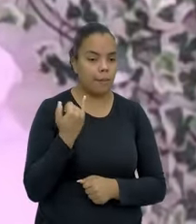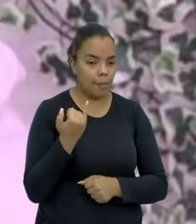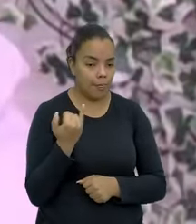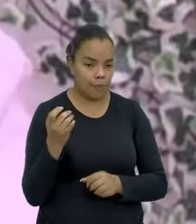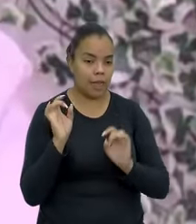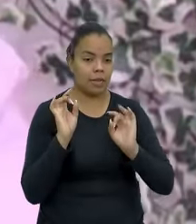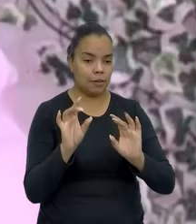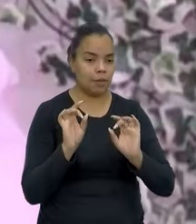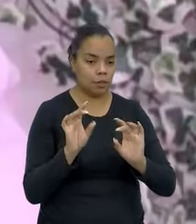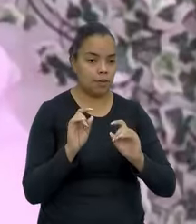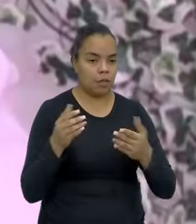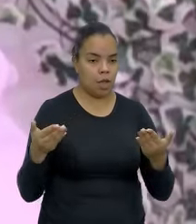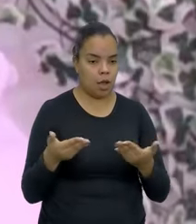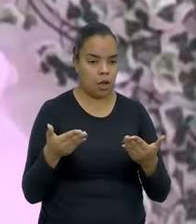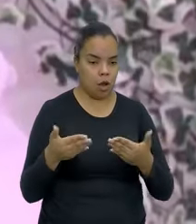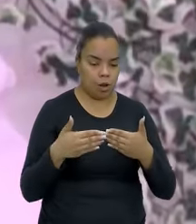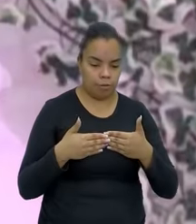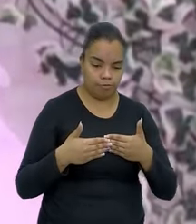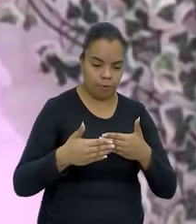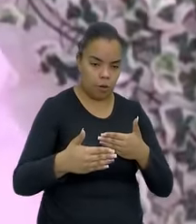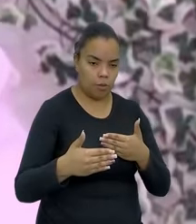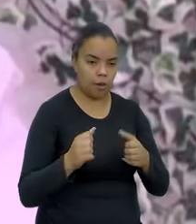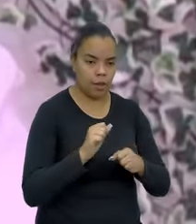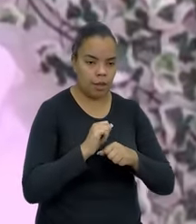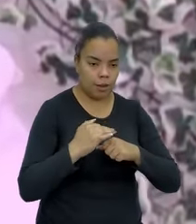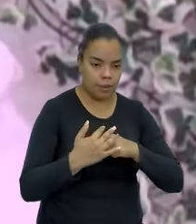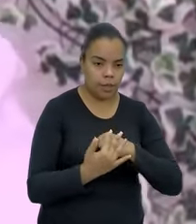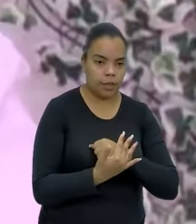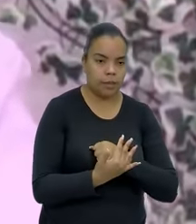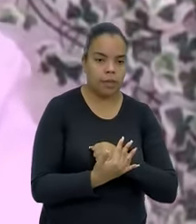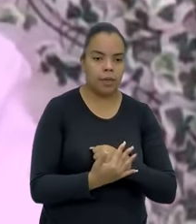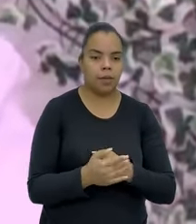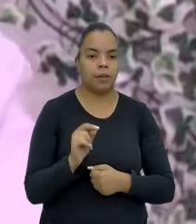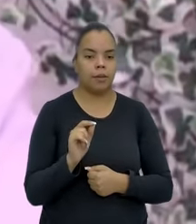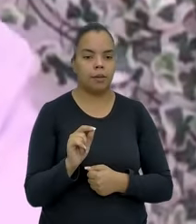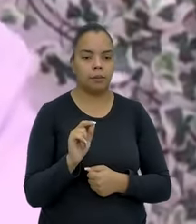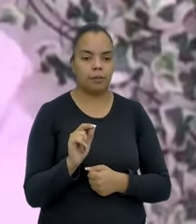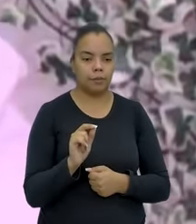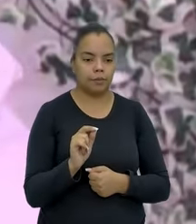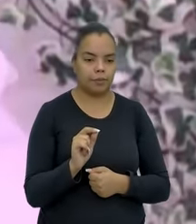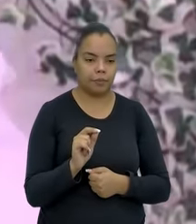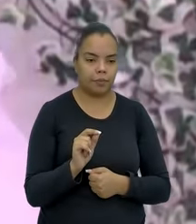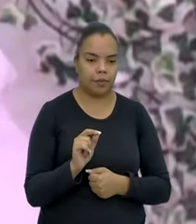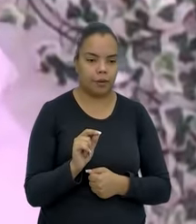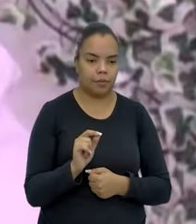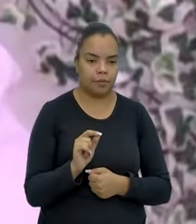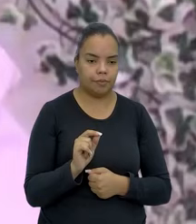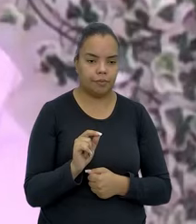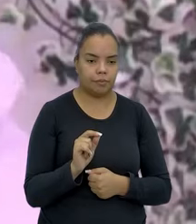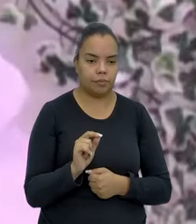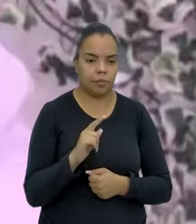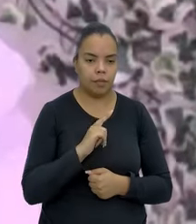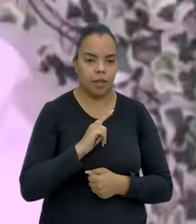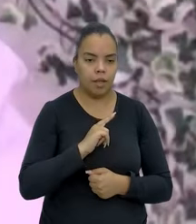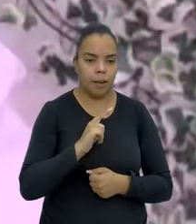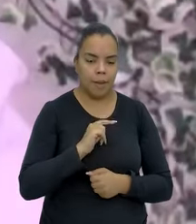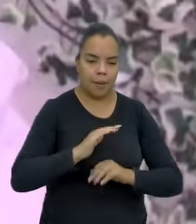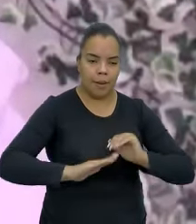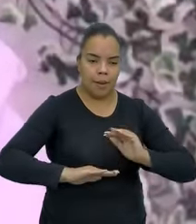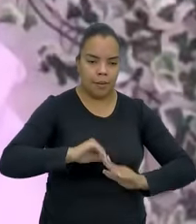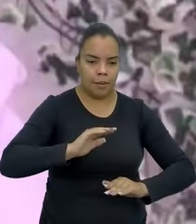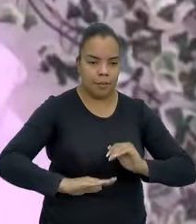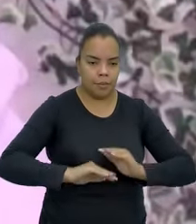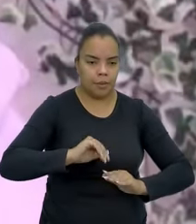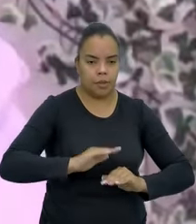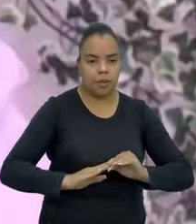agora a gente acompanhando a pandemia os dados eram possíveis ser transmitidos praticamente todos